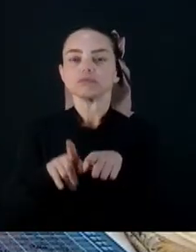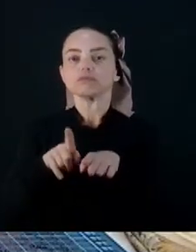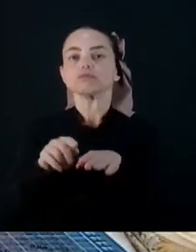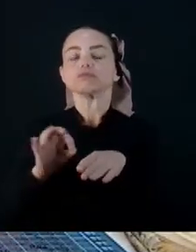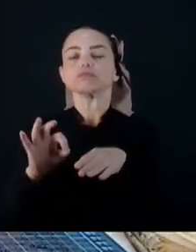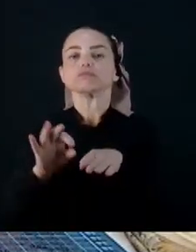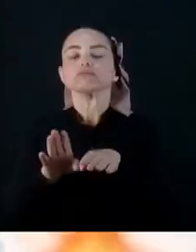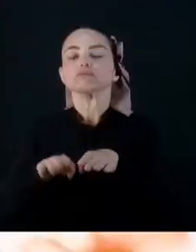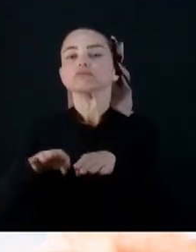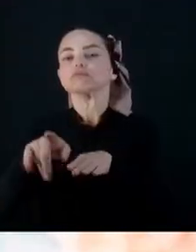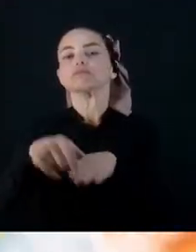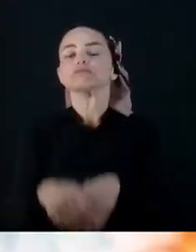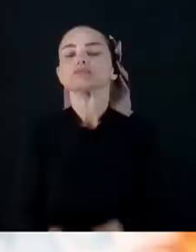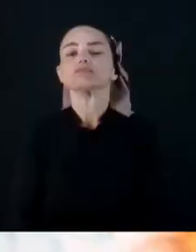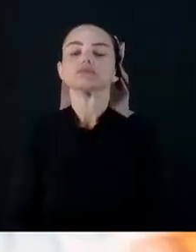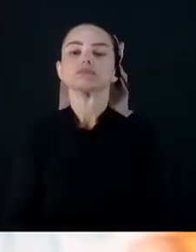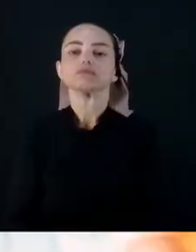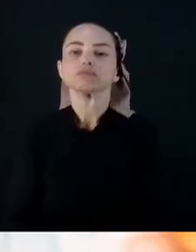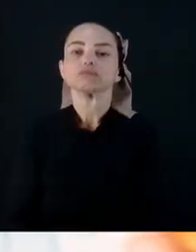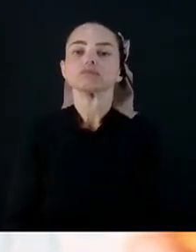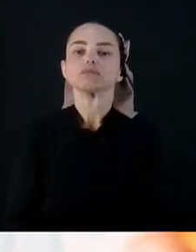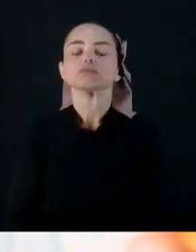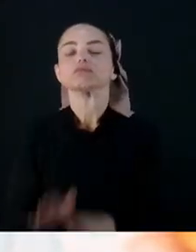fora a fora. Perfeito.